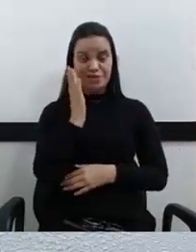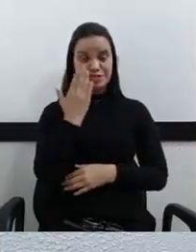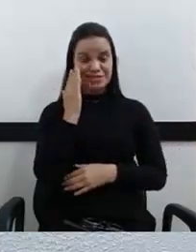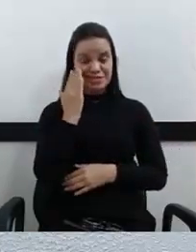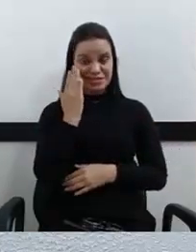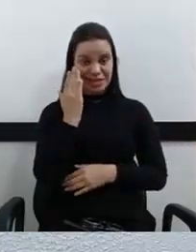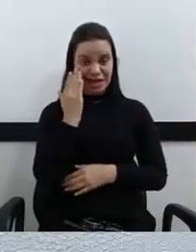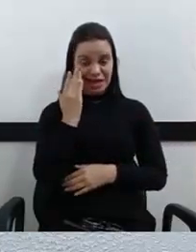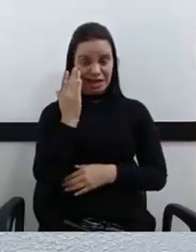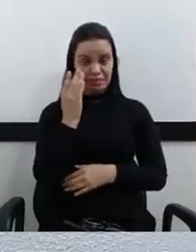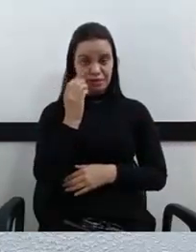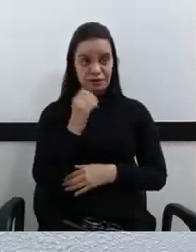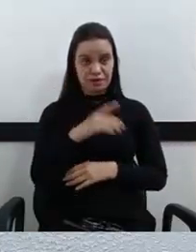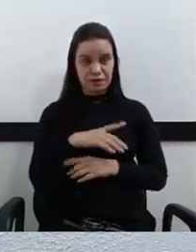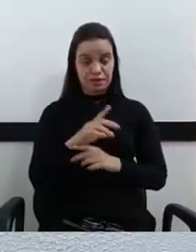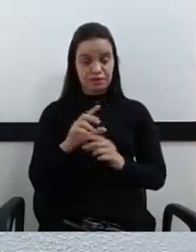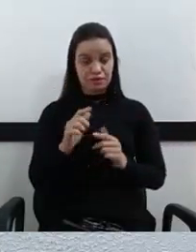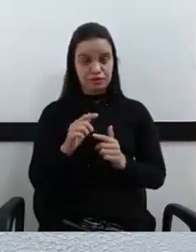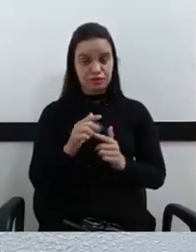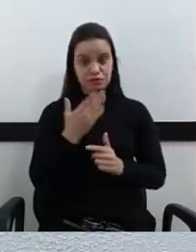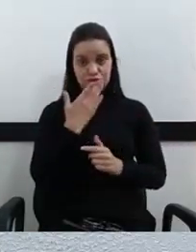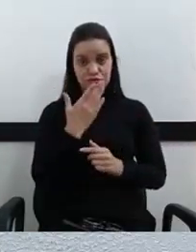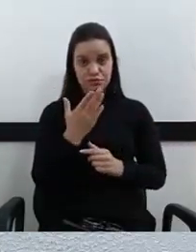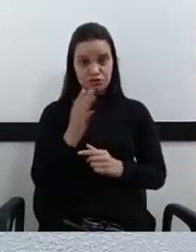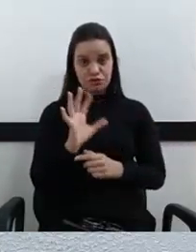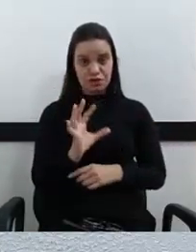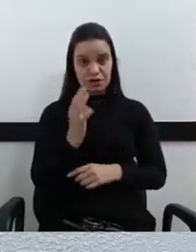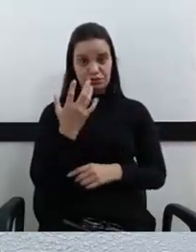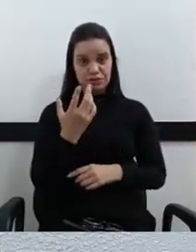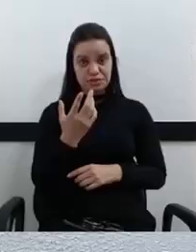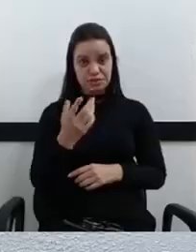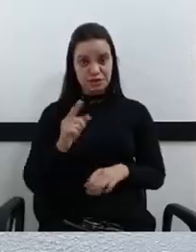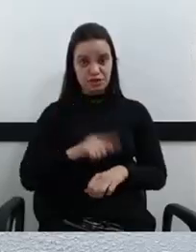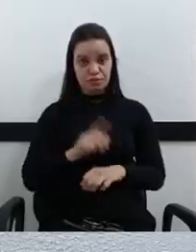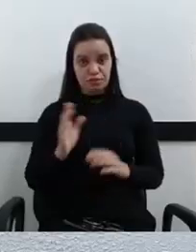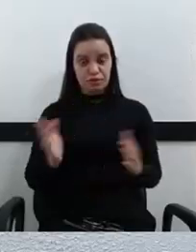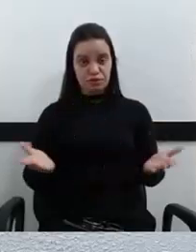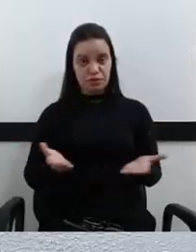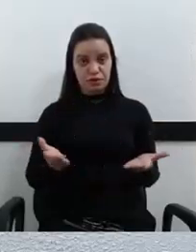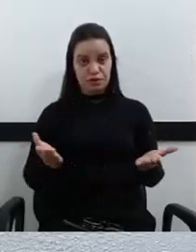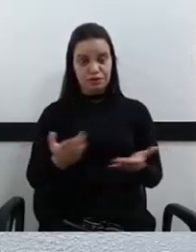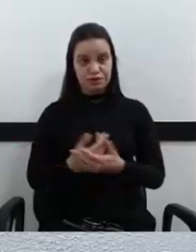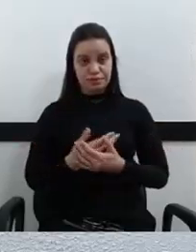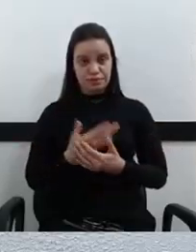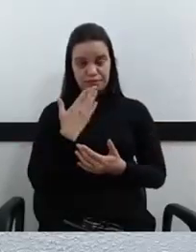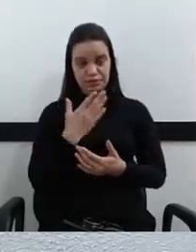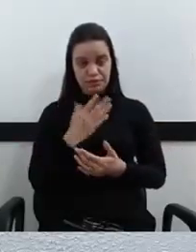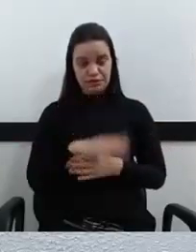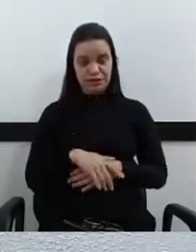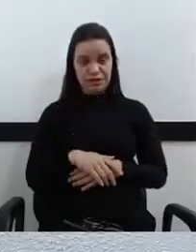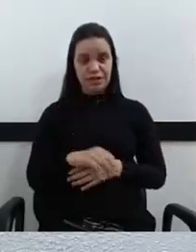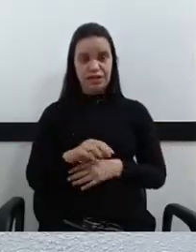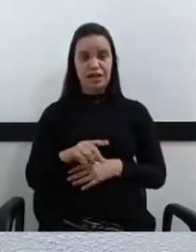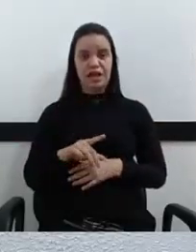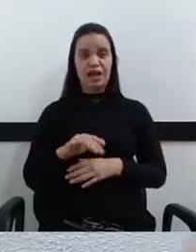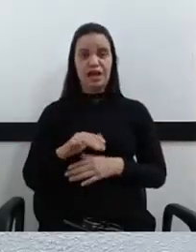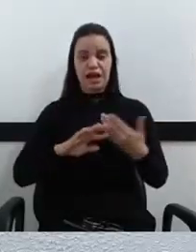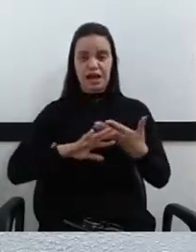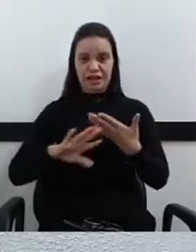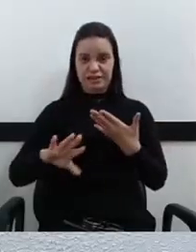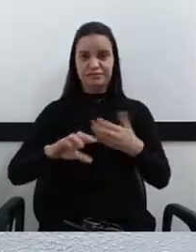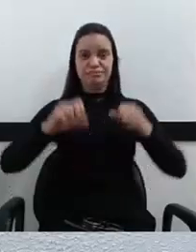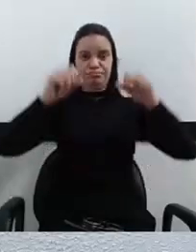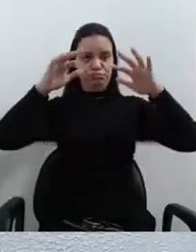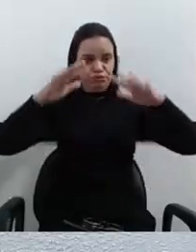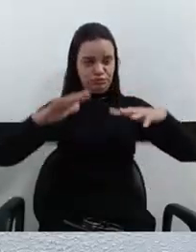é uma consequência do pedido ser realizado neste momento. A pessoa que tiver licença-prêmio, quinquênio,